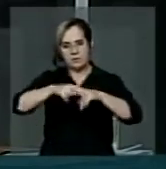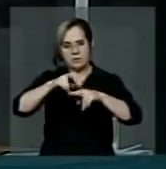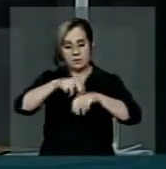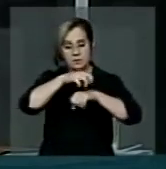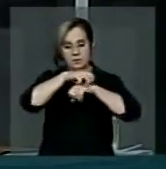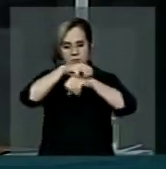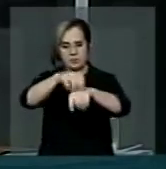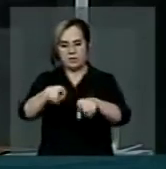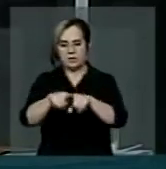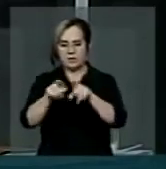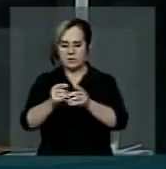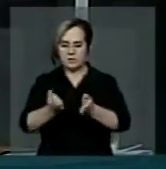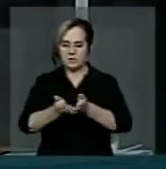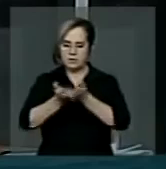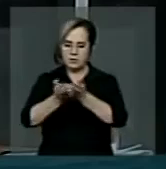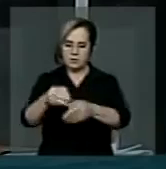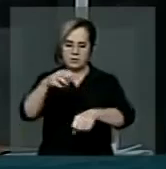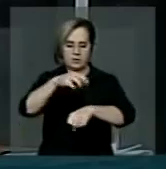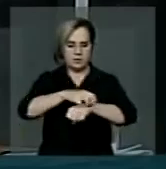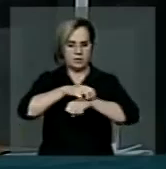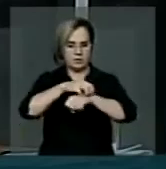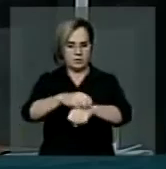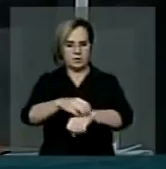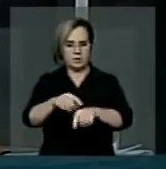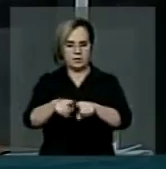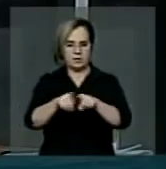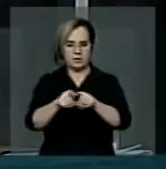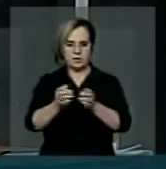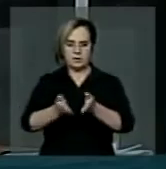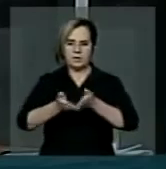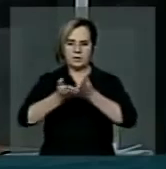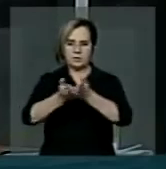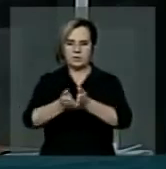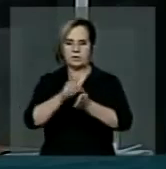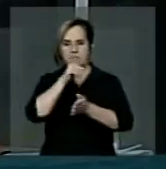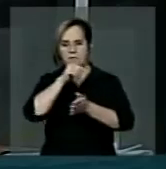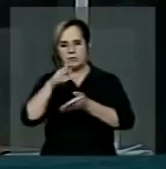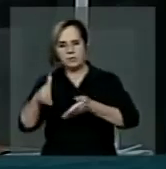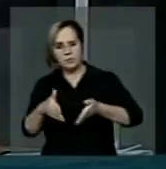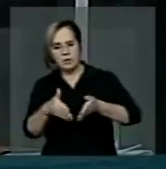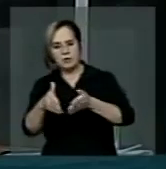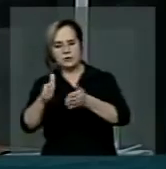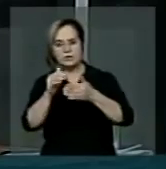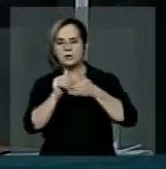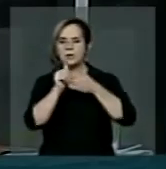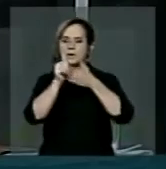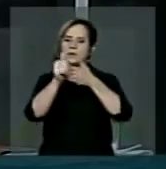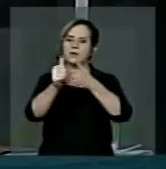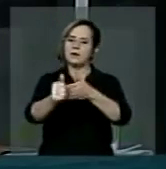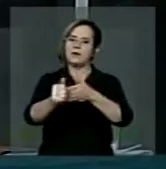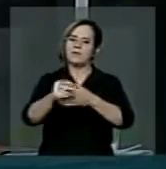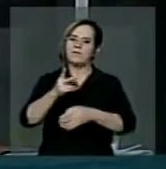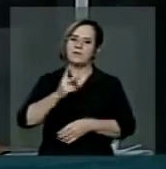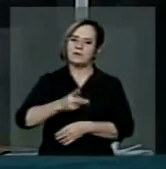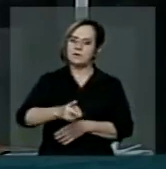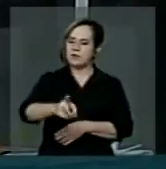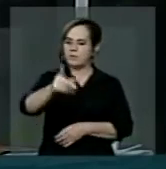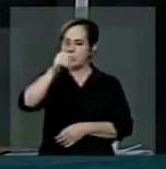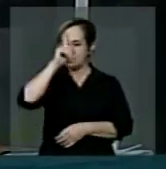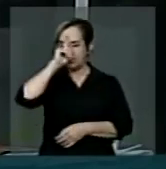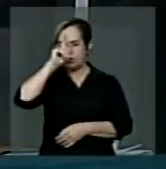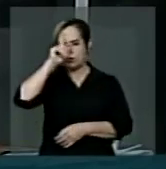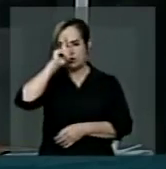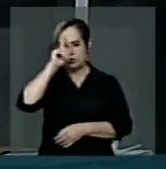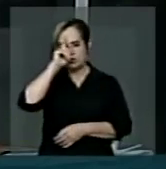cargas, e como o transporte fluvial que leva corriqueiramente no dia a dia